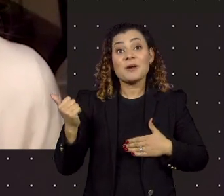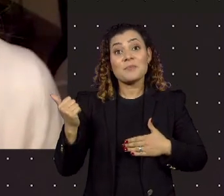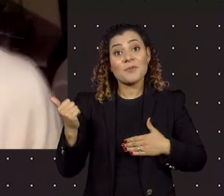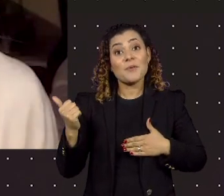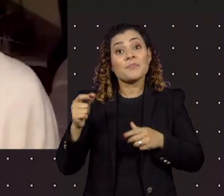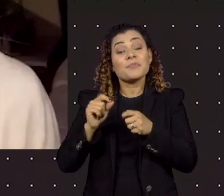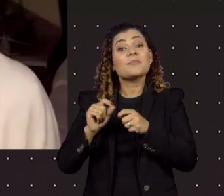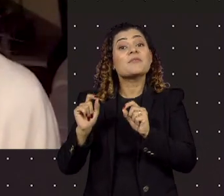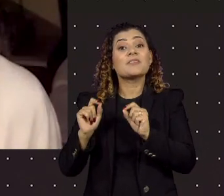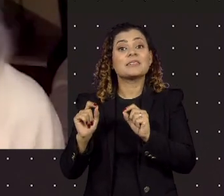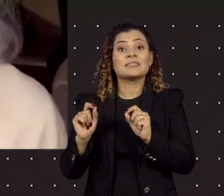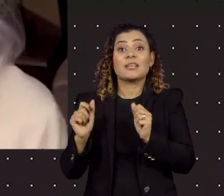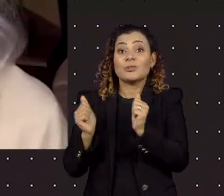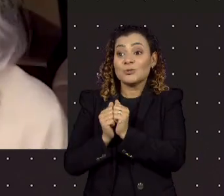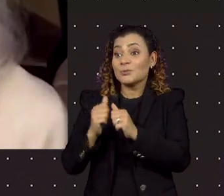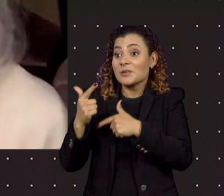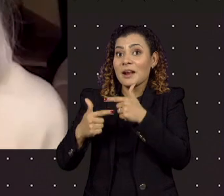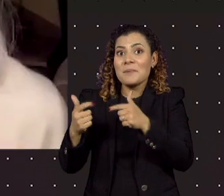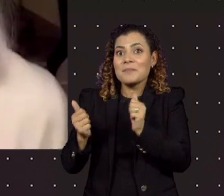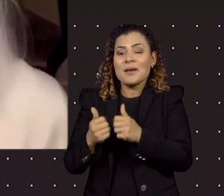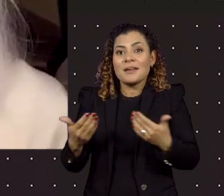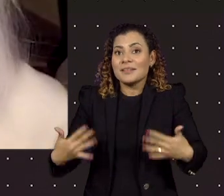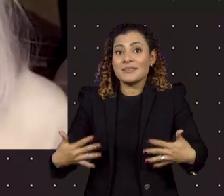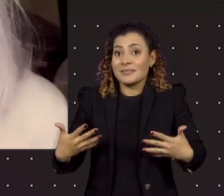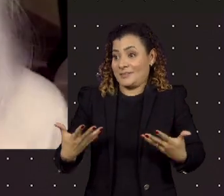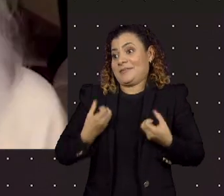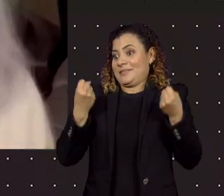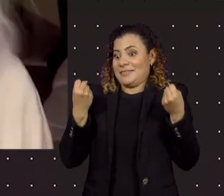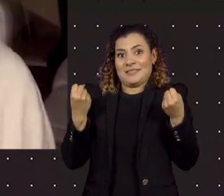fazer Lenço e Ventos, eu falei,